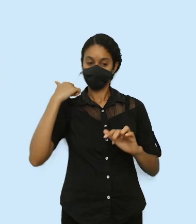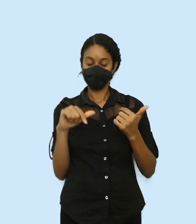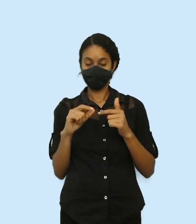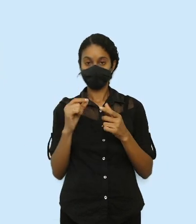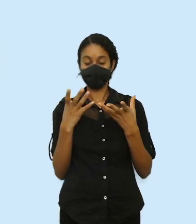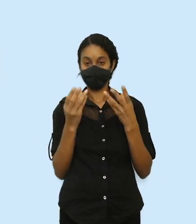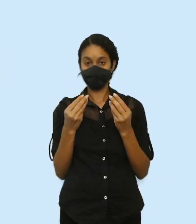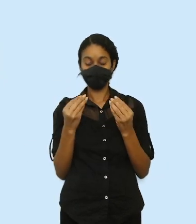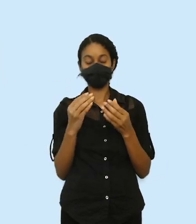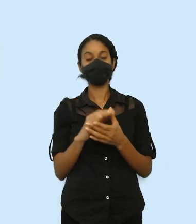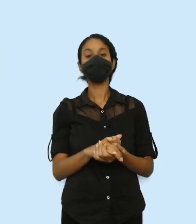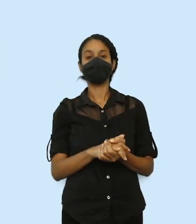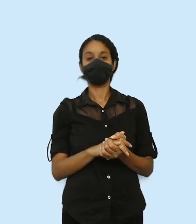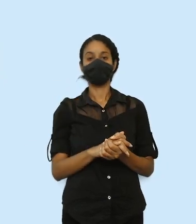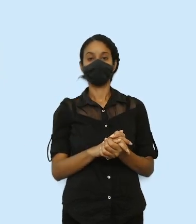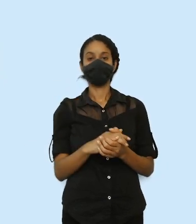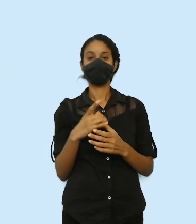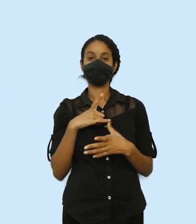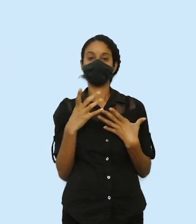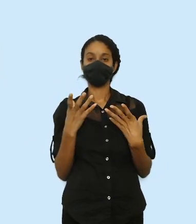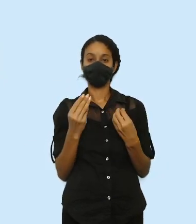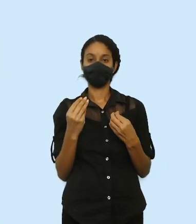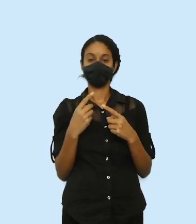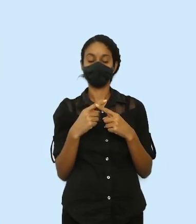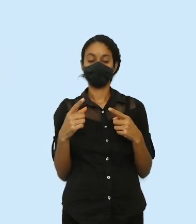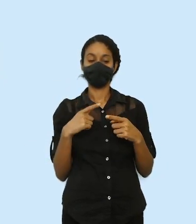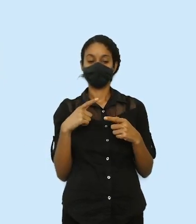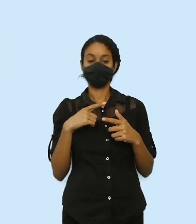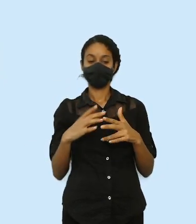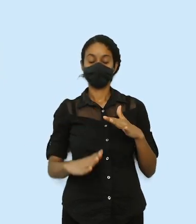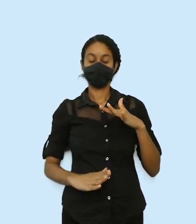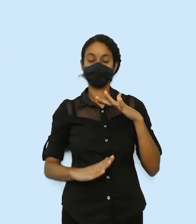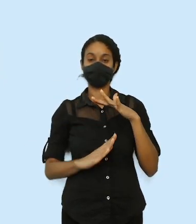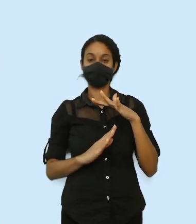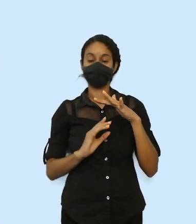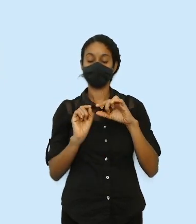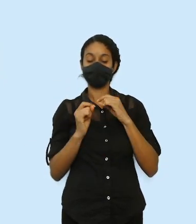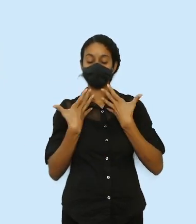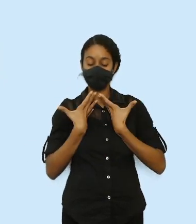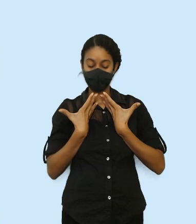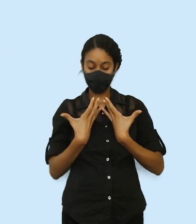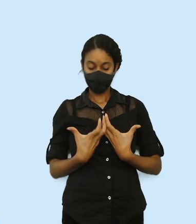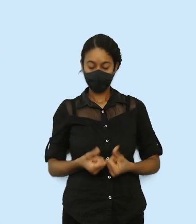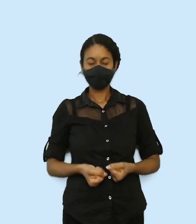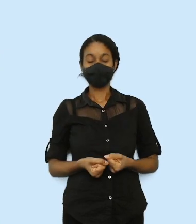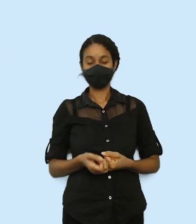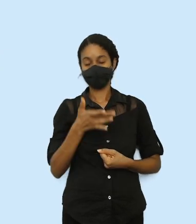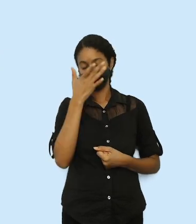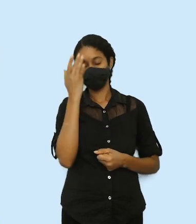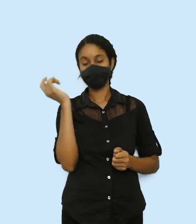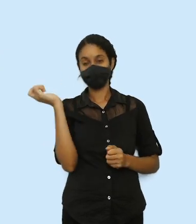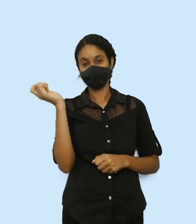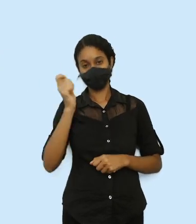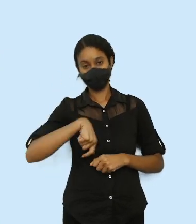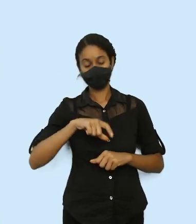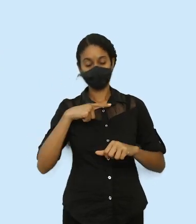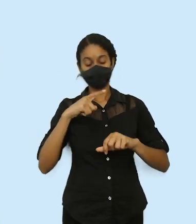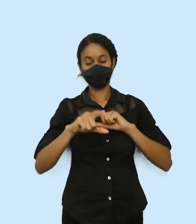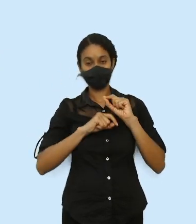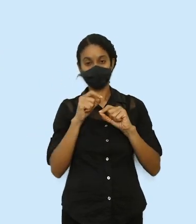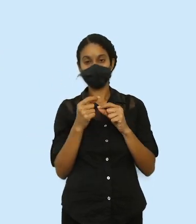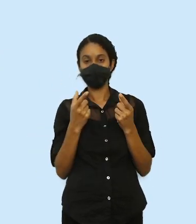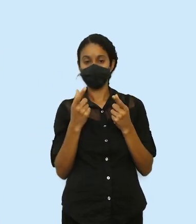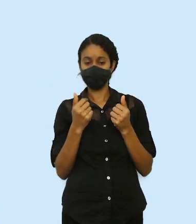muito grande, ele é excessivo, além de ser extremamente cansativo, para que essas pessoas possam ter